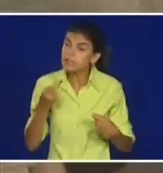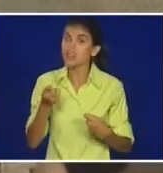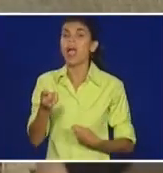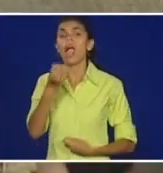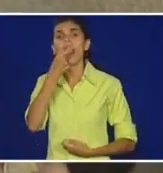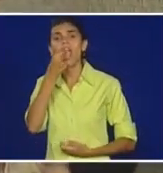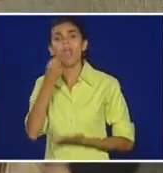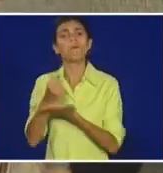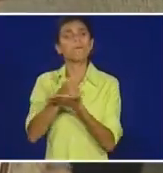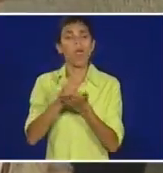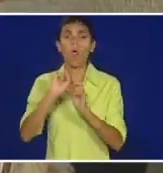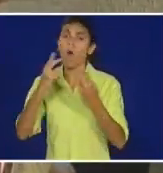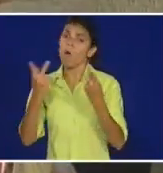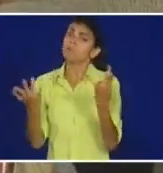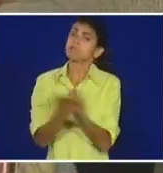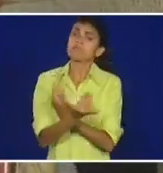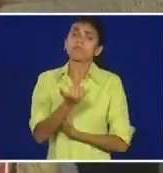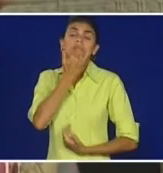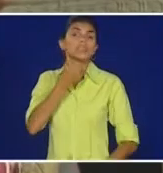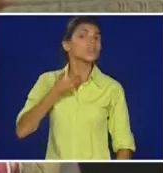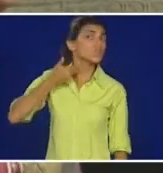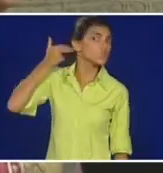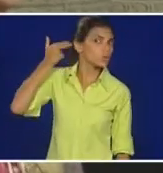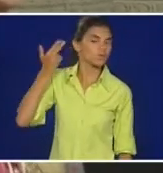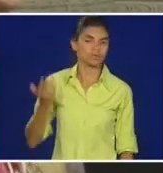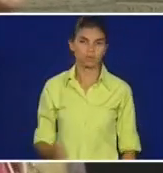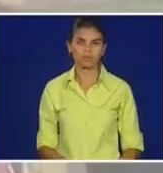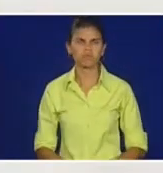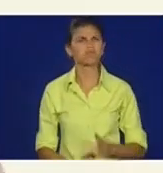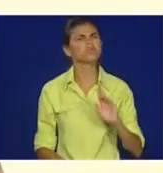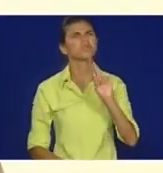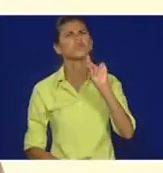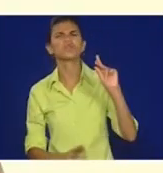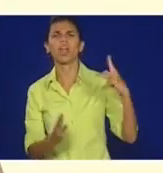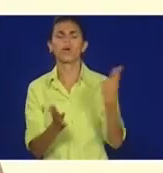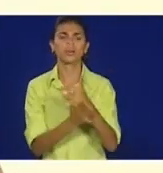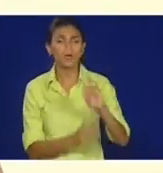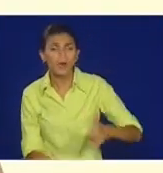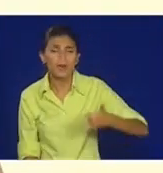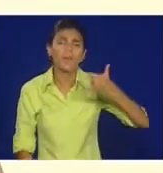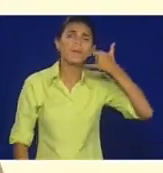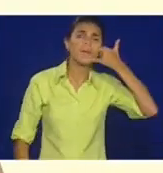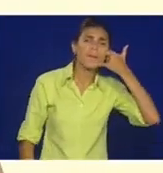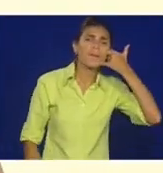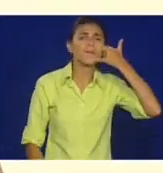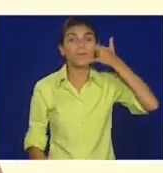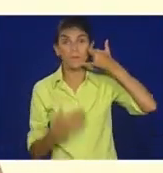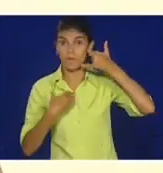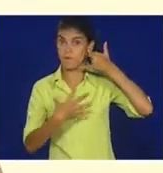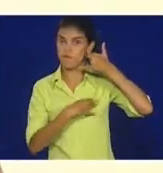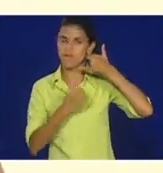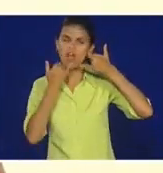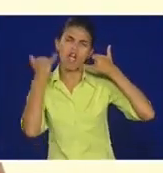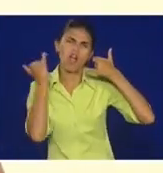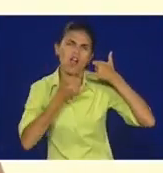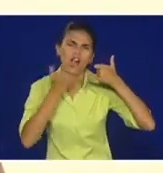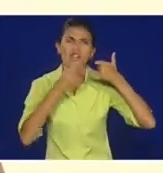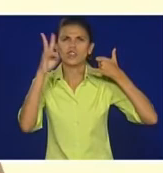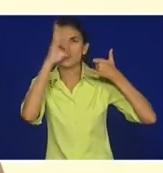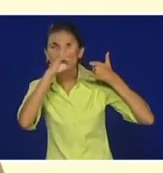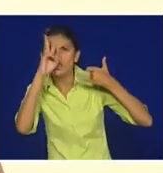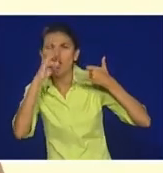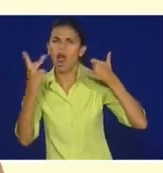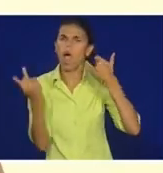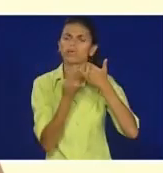casos, tratamentos medicamentosos ou cirúrgicos. Aí um dia eu estava no telefone com o meu filho,